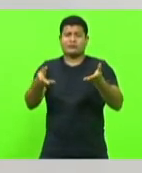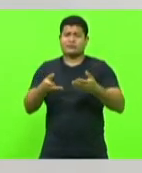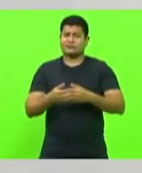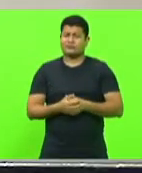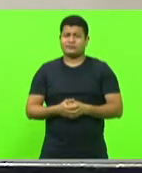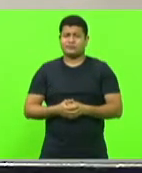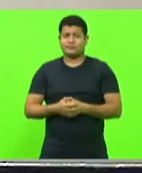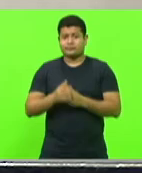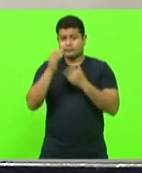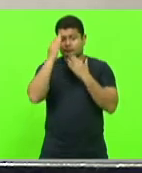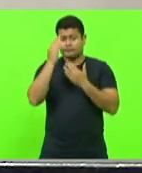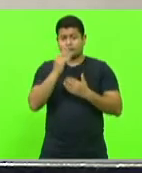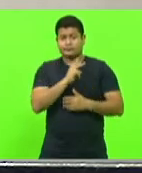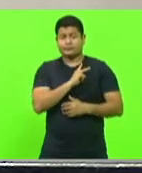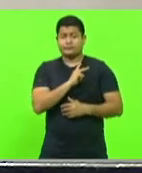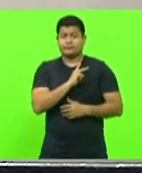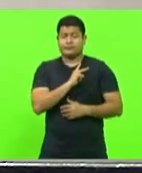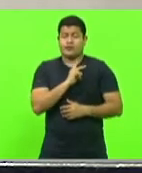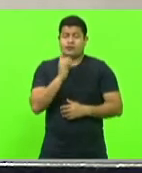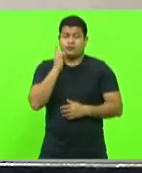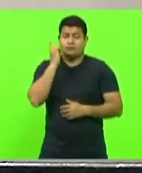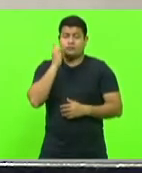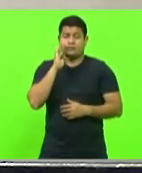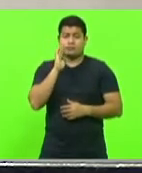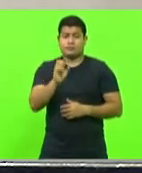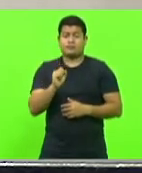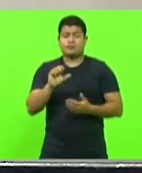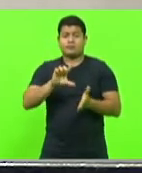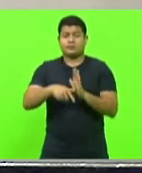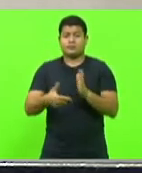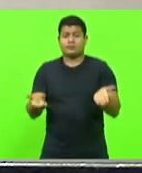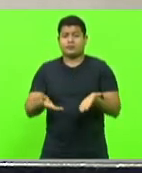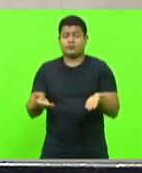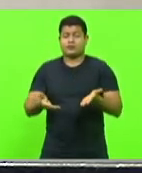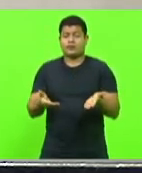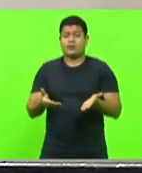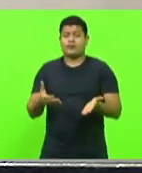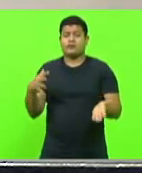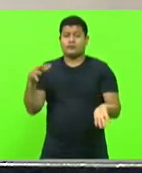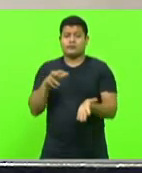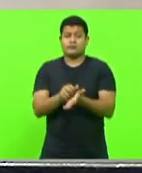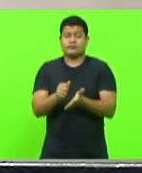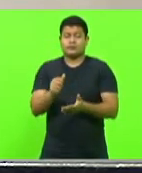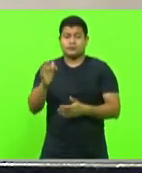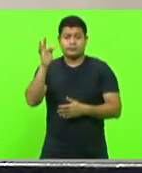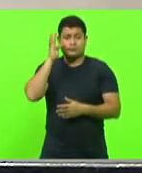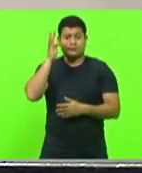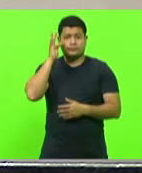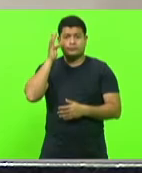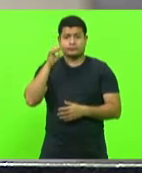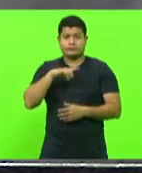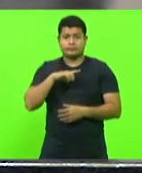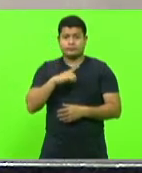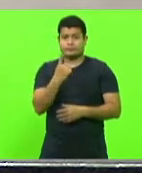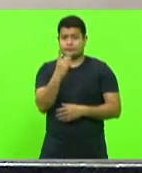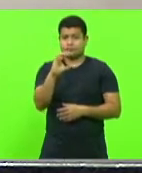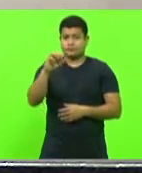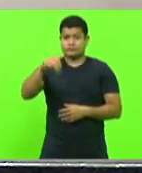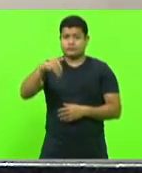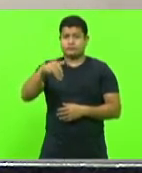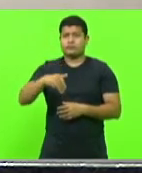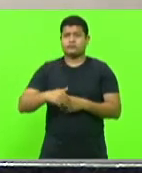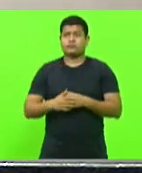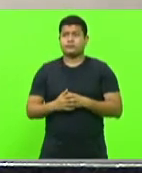Obrigado, deputado Bruno Souza. Próximo deputado inscrito, Fernando Krelin. Vossa Excelência terá 10 minutos,